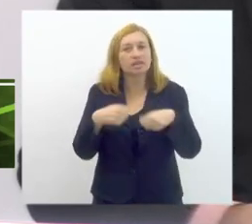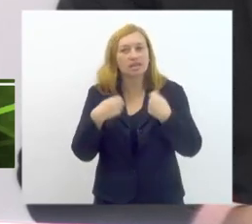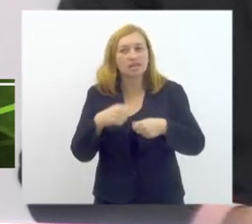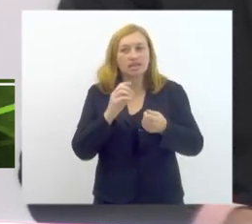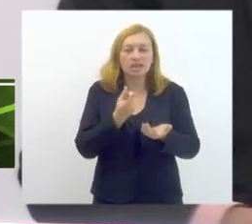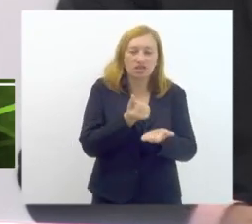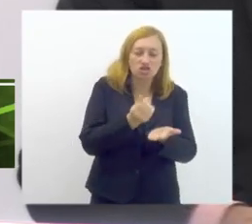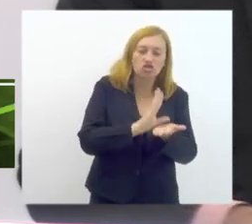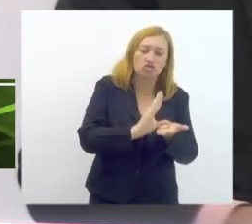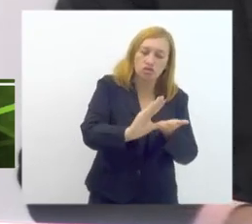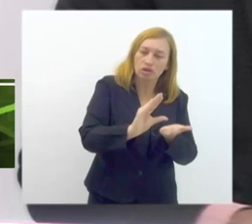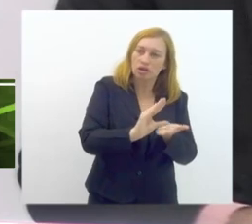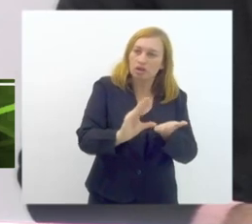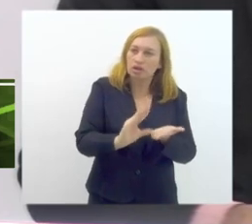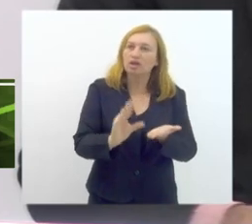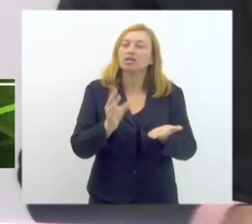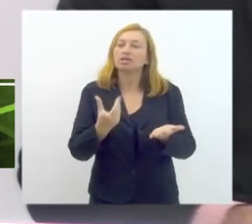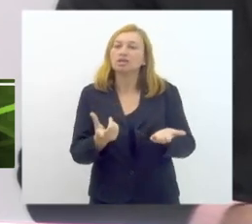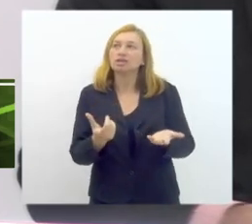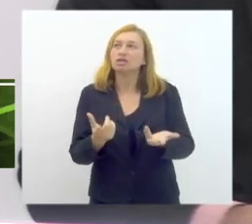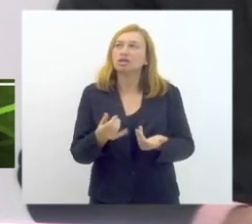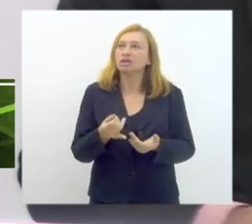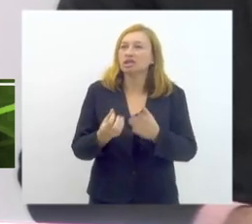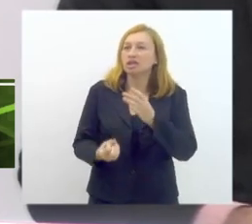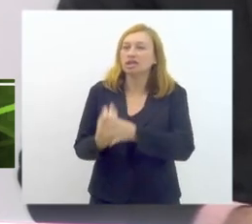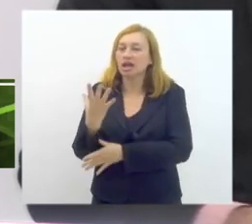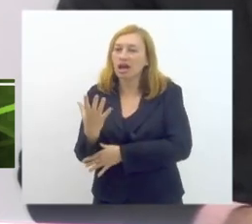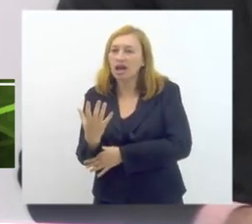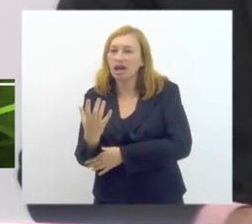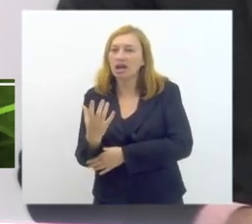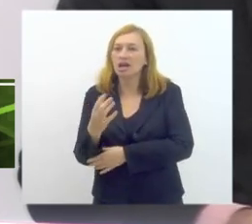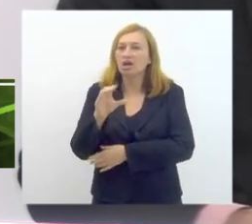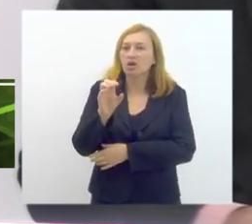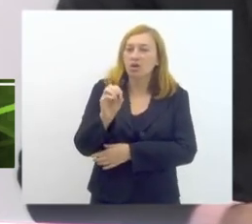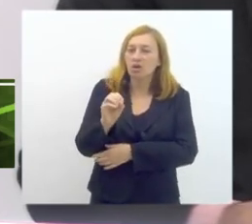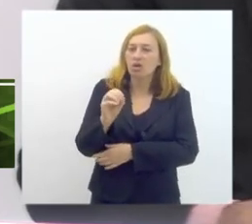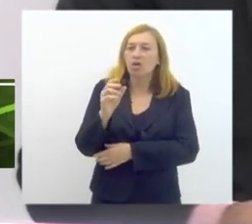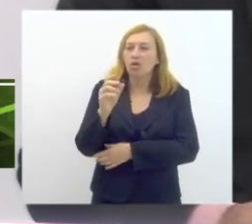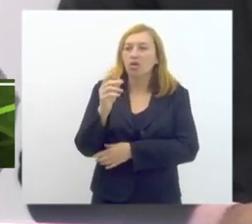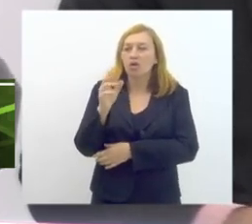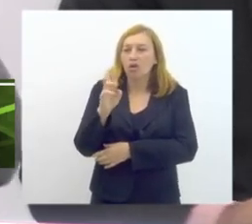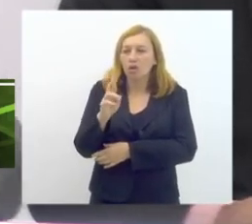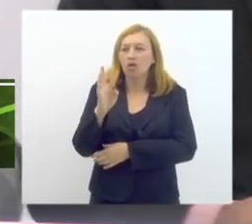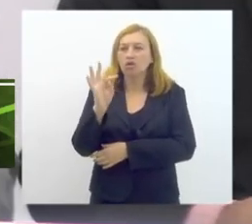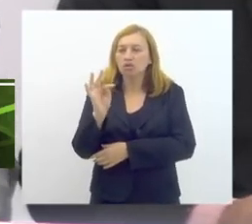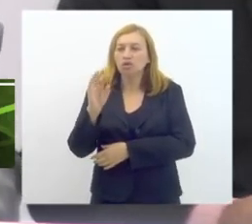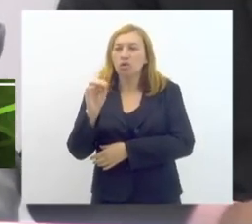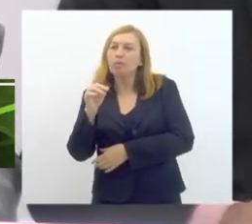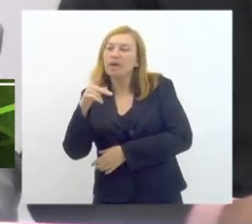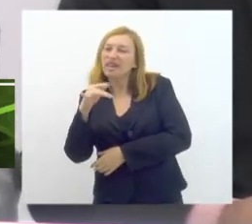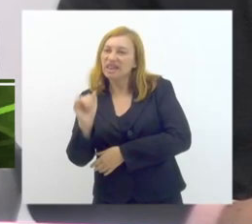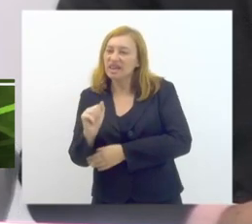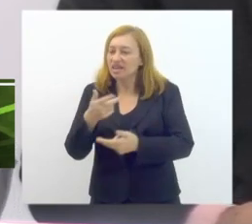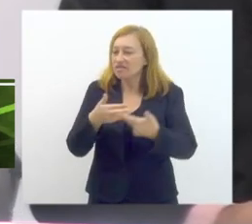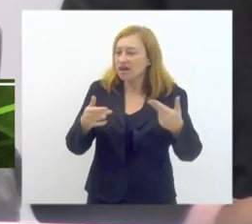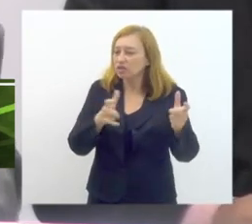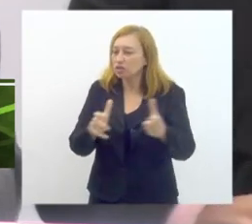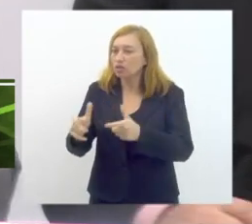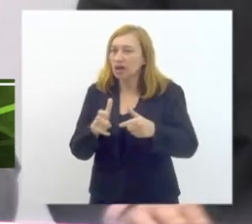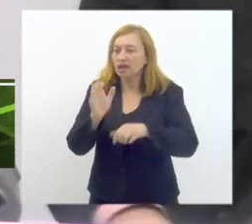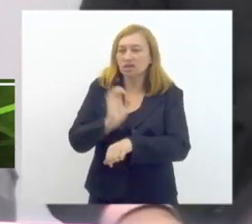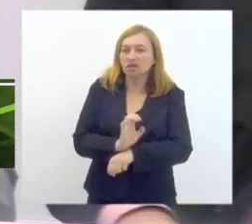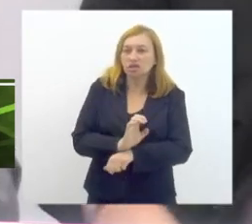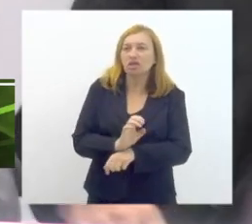de mais recursos, há necessidade de implantar, por exemplo, serviços de ortopedia, em muitas regiões do estado, inclusive a